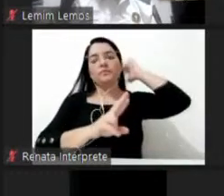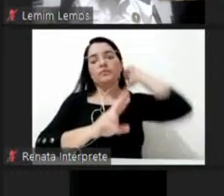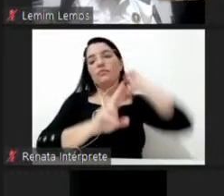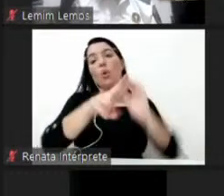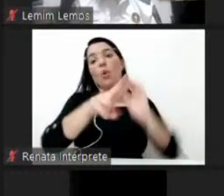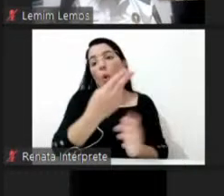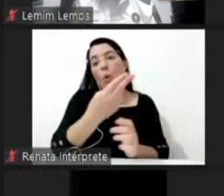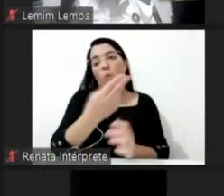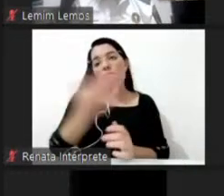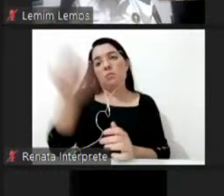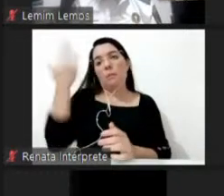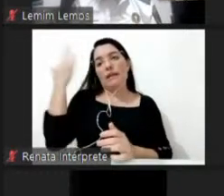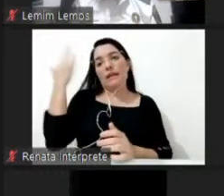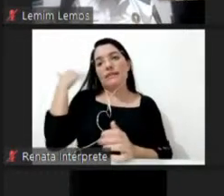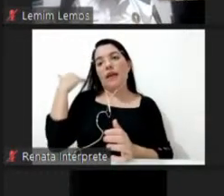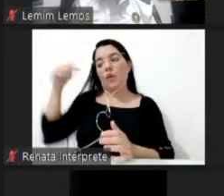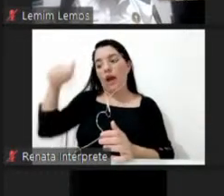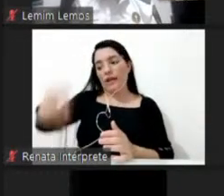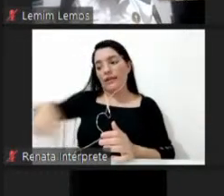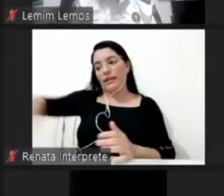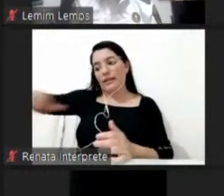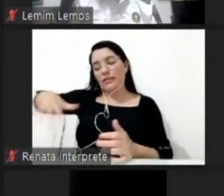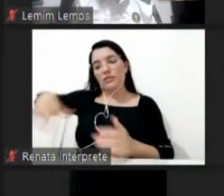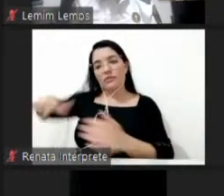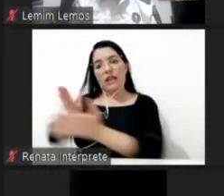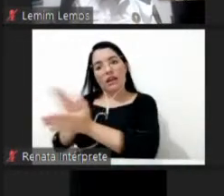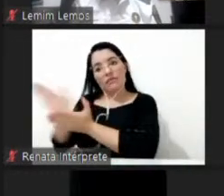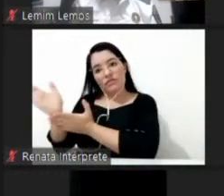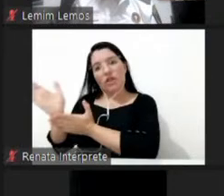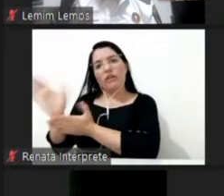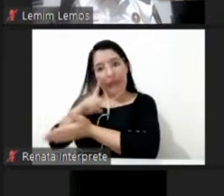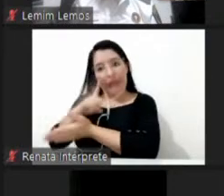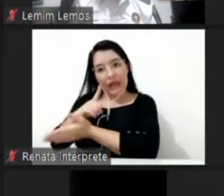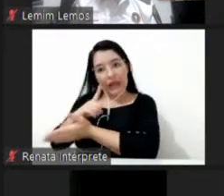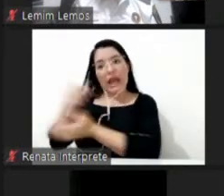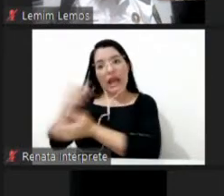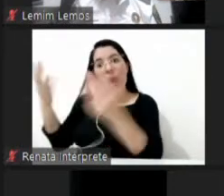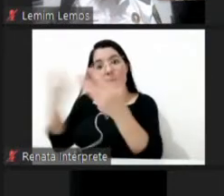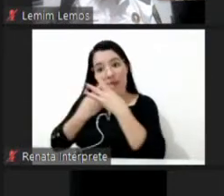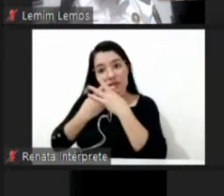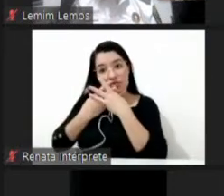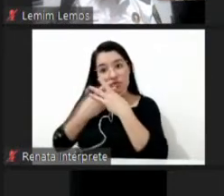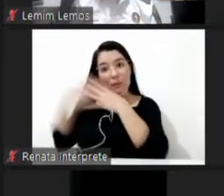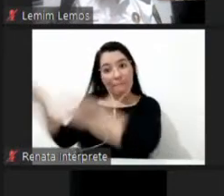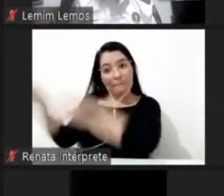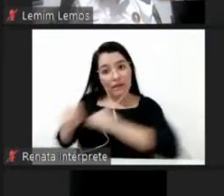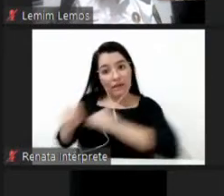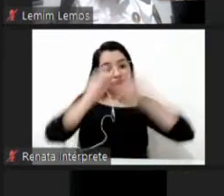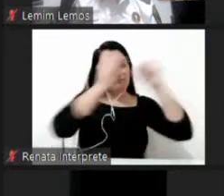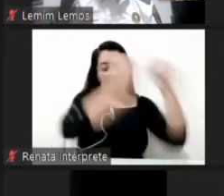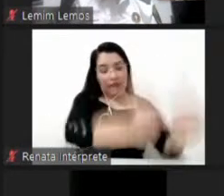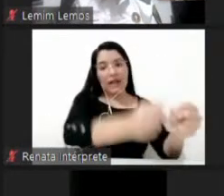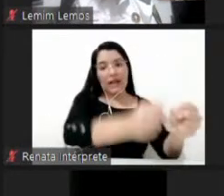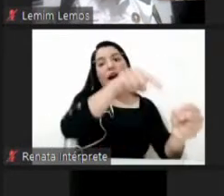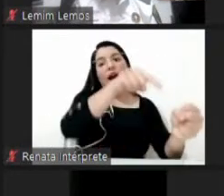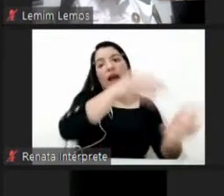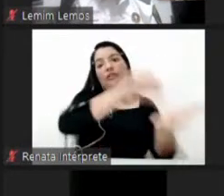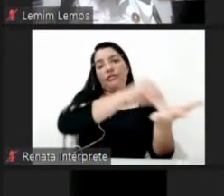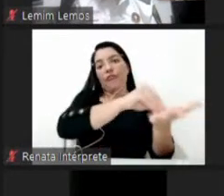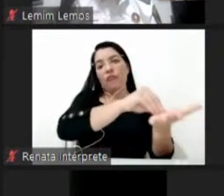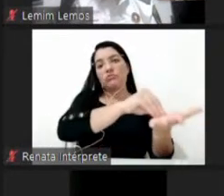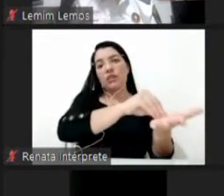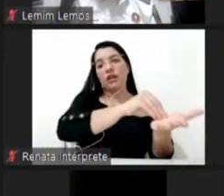nem seguia, mas lá dentro ele sentiu o desejo. Então, esse é o nosso papel, de fazer com